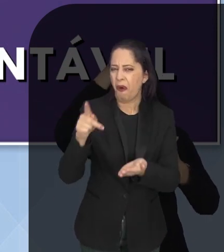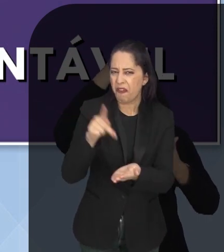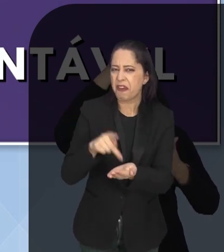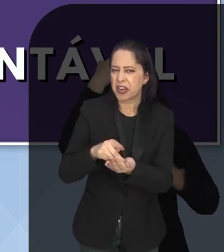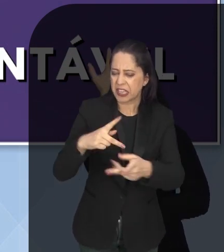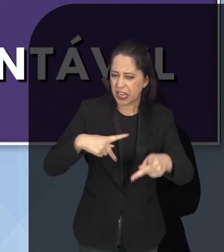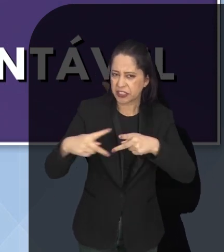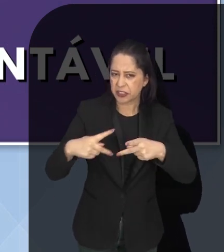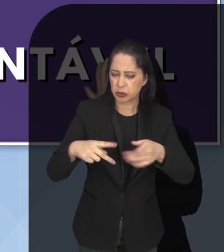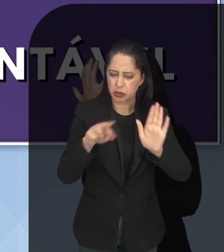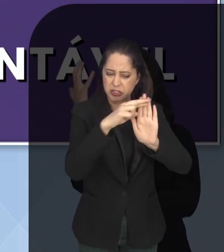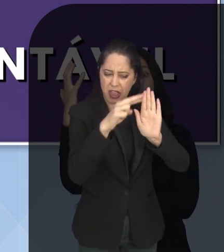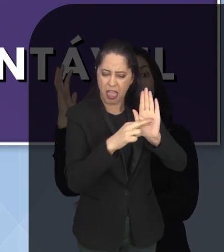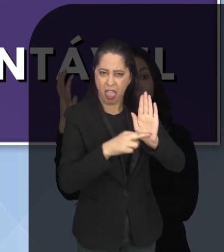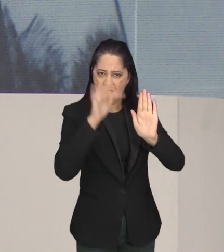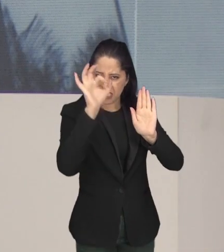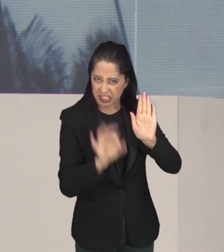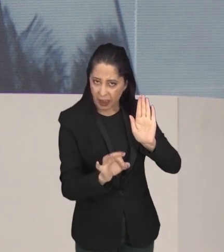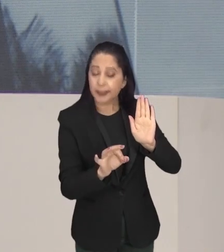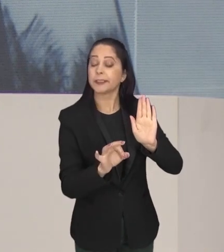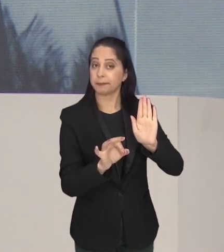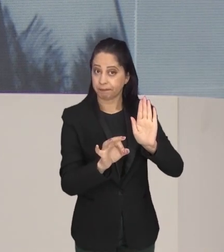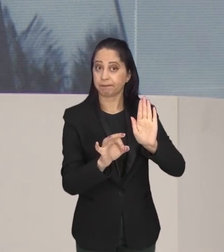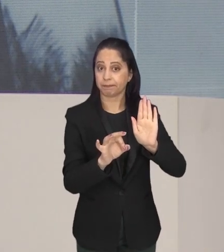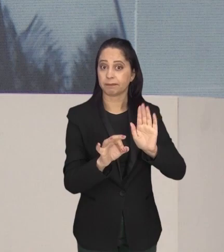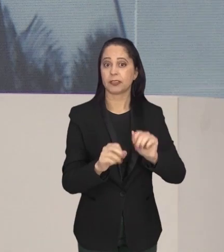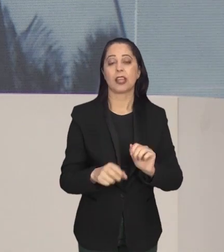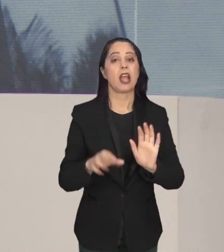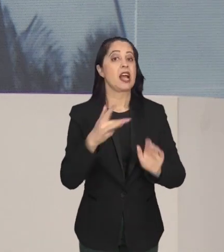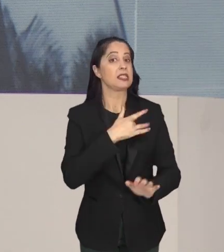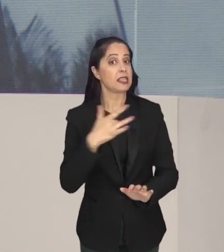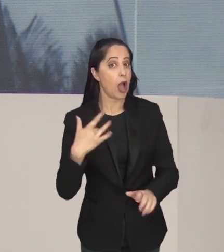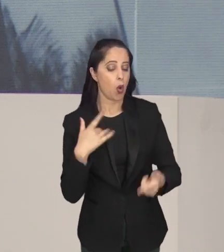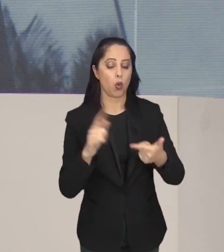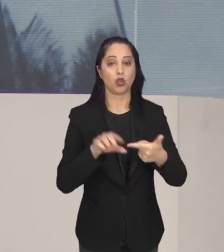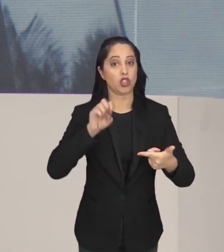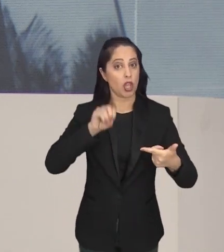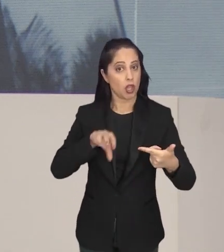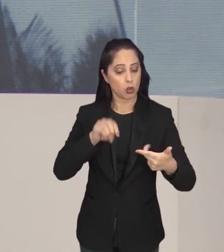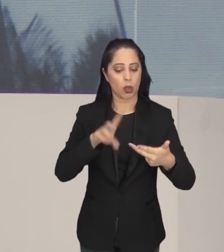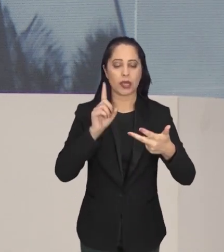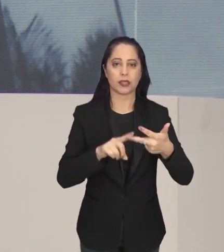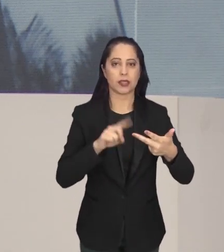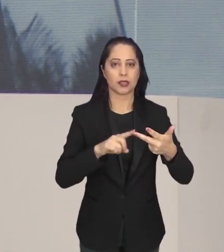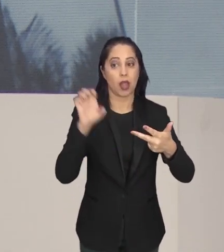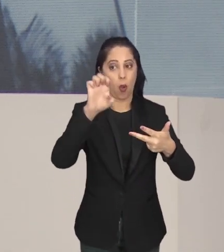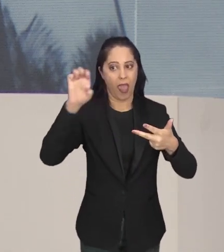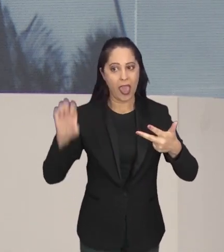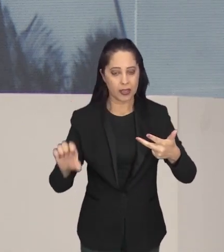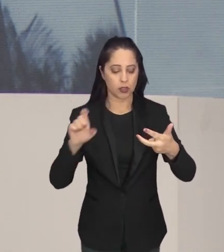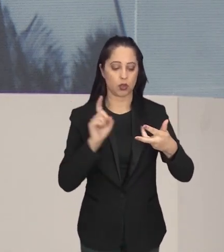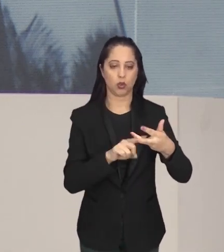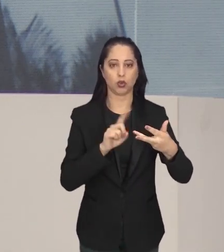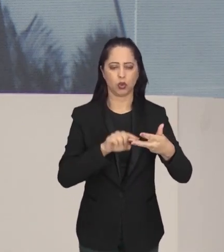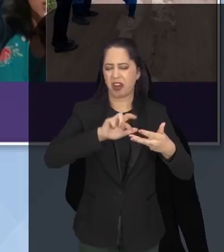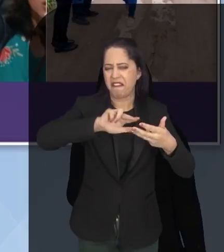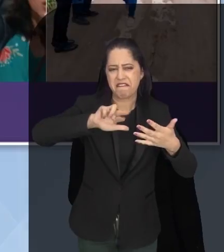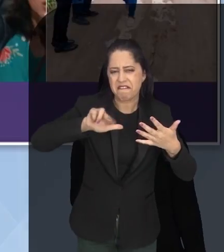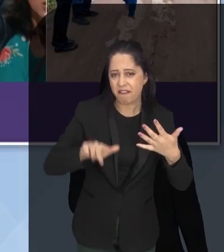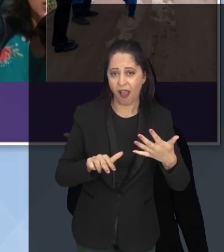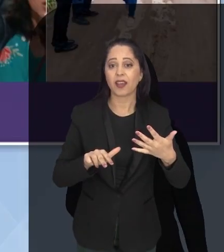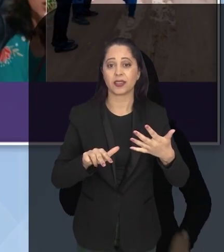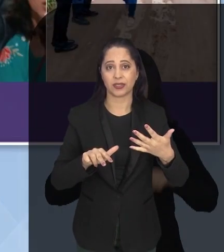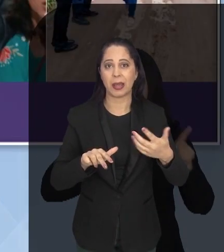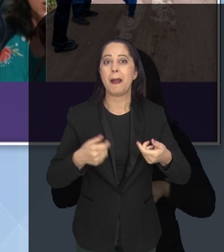tem alcançado esses critérios. Para a parlamentar, quesitos como saúde, educação, infraestrutura,